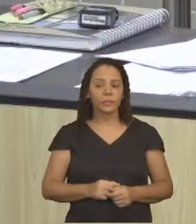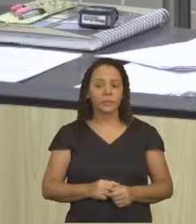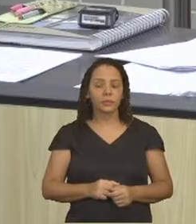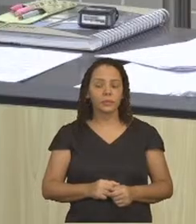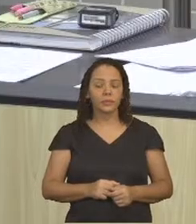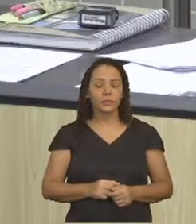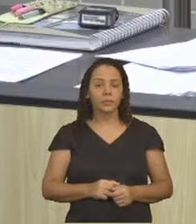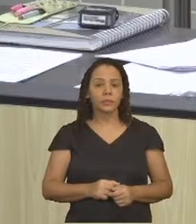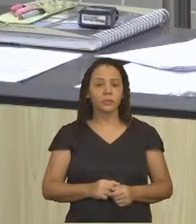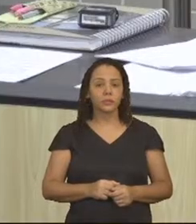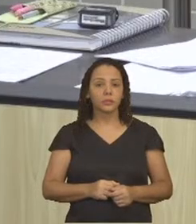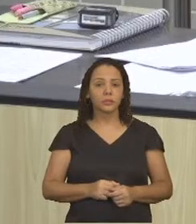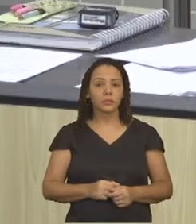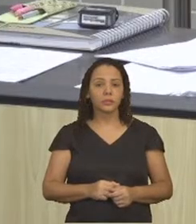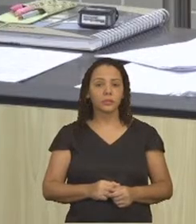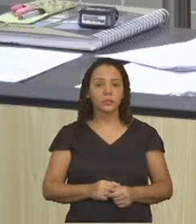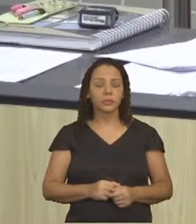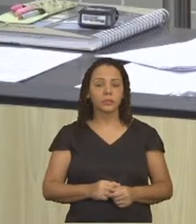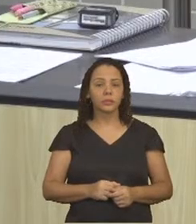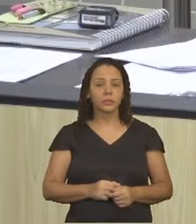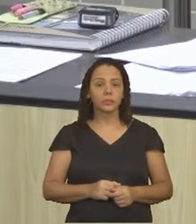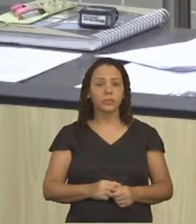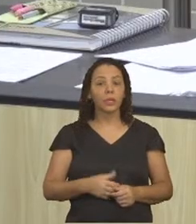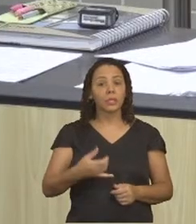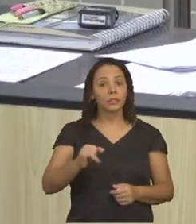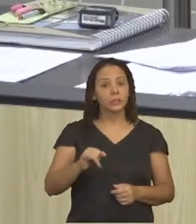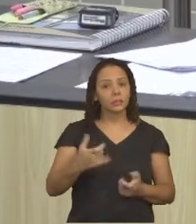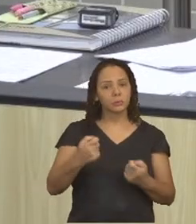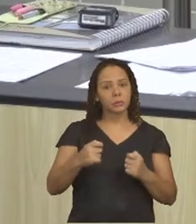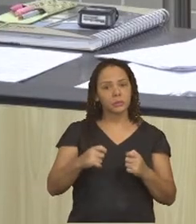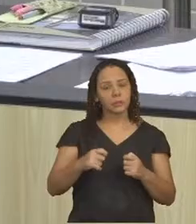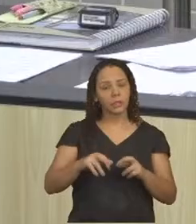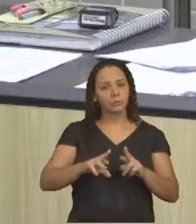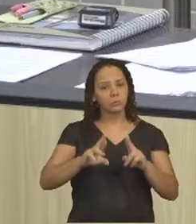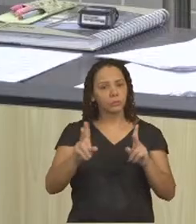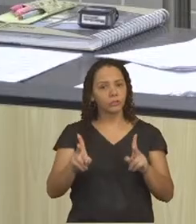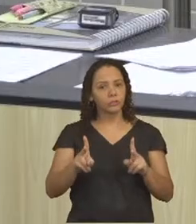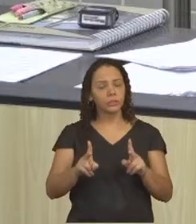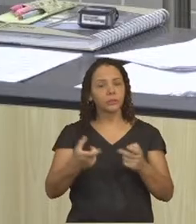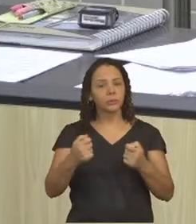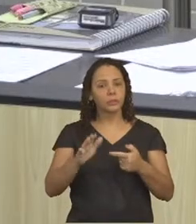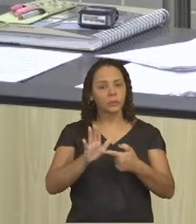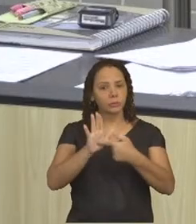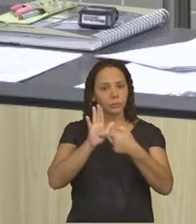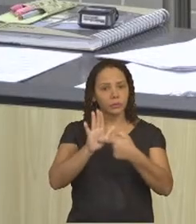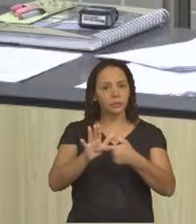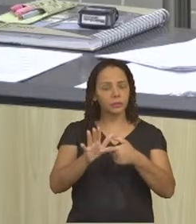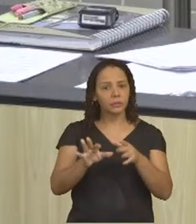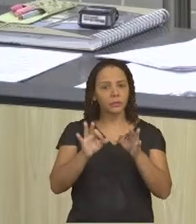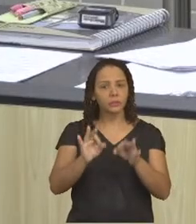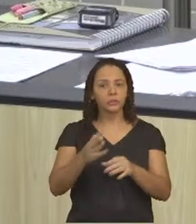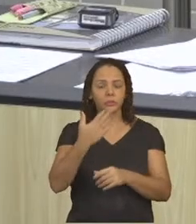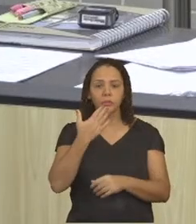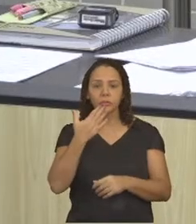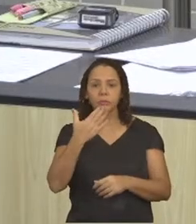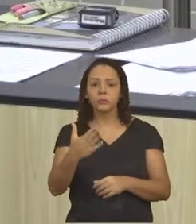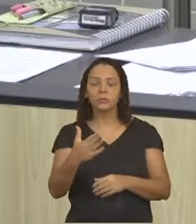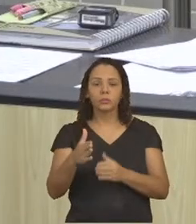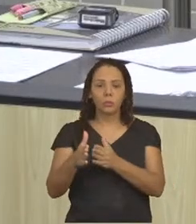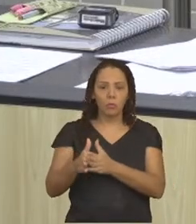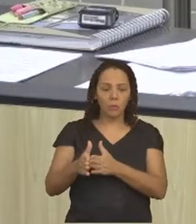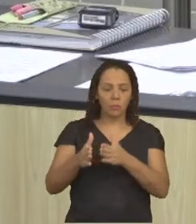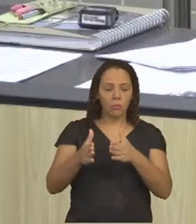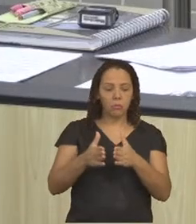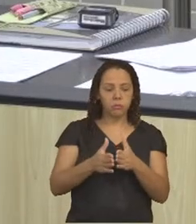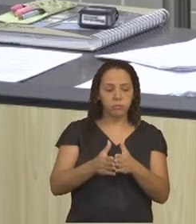em casos excepcionais, devidamente justificados, poderá ser solicitada prorrogação por